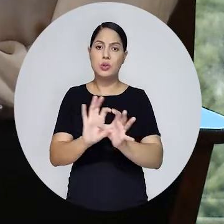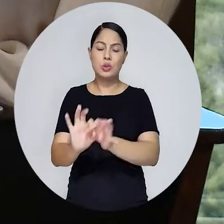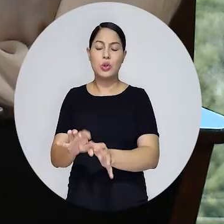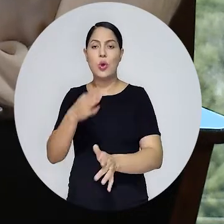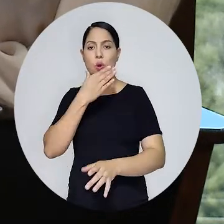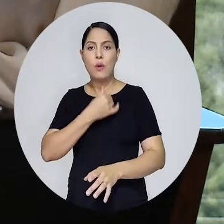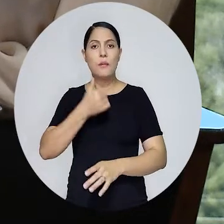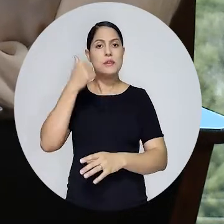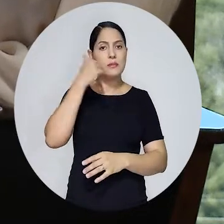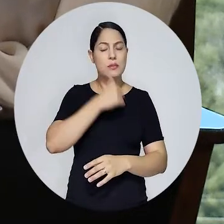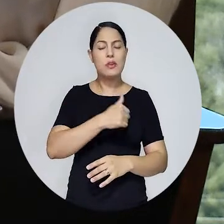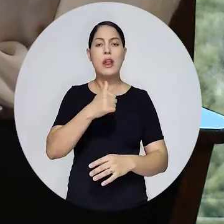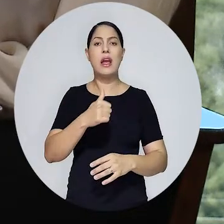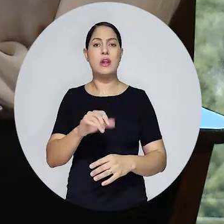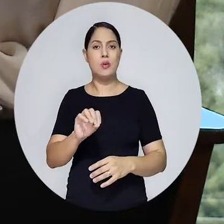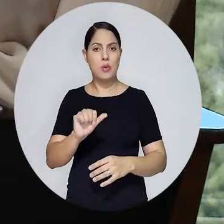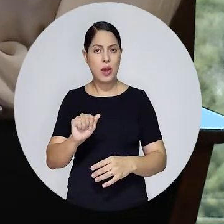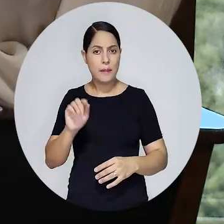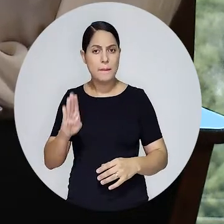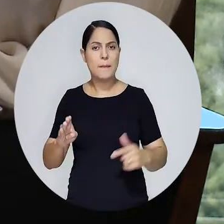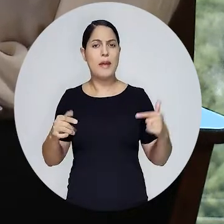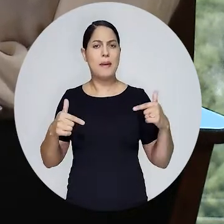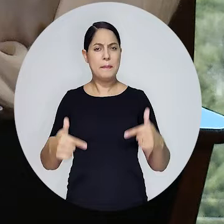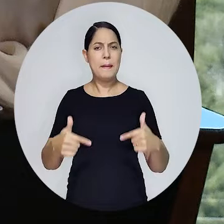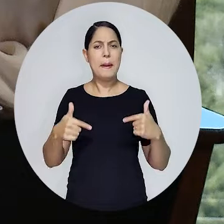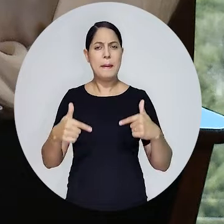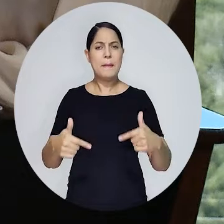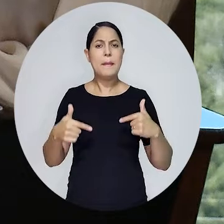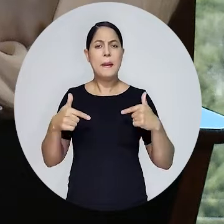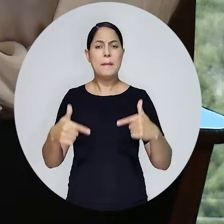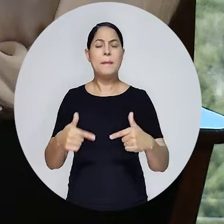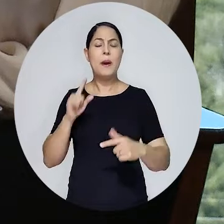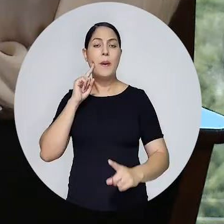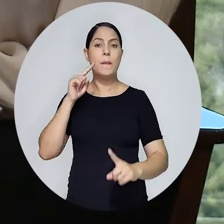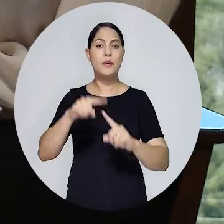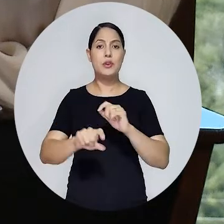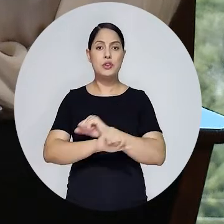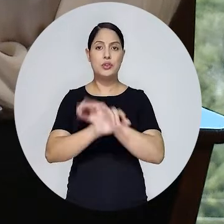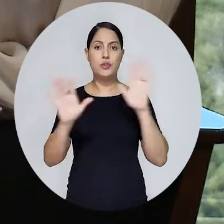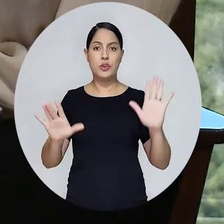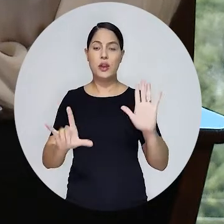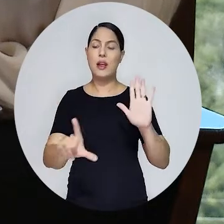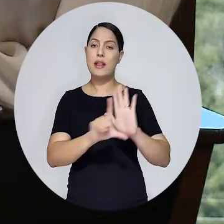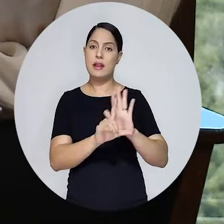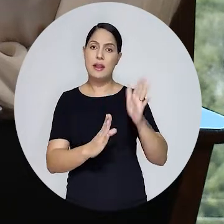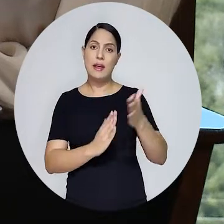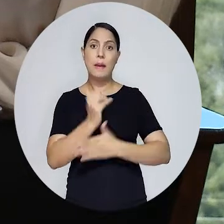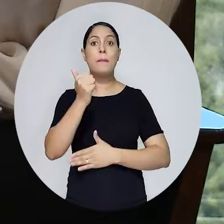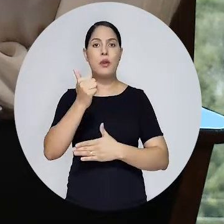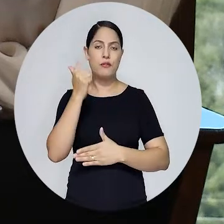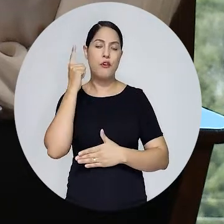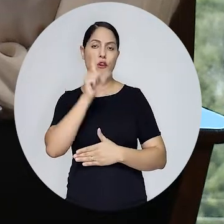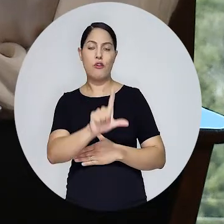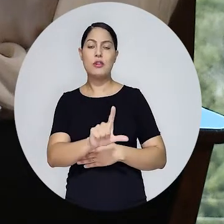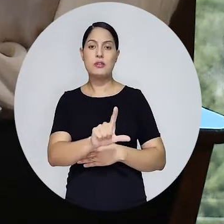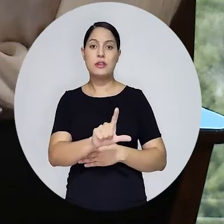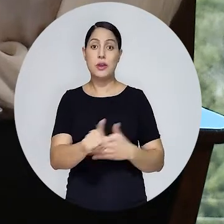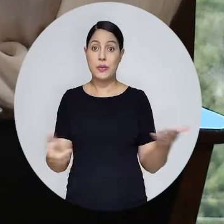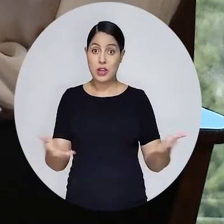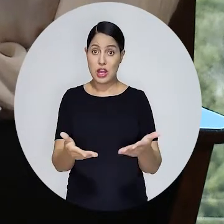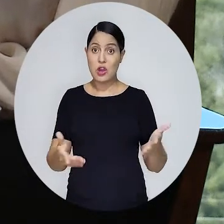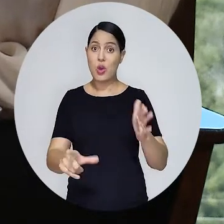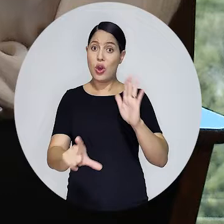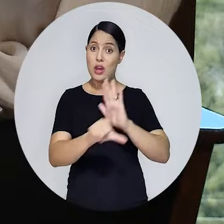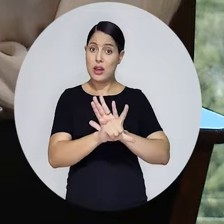de ordem, tanto na esfera institucional quanto na esfera política do parlamento, para que a gente pudesse aprovar essa legislação e levar